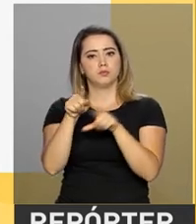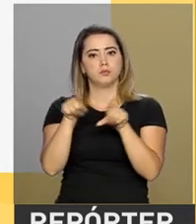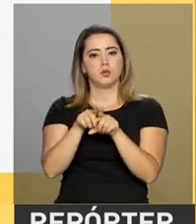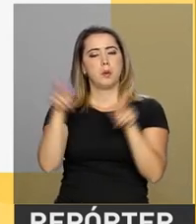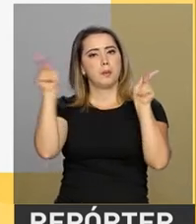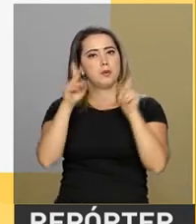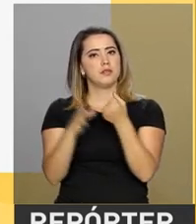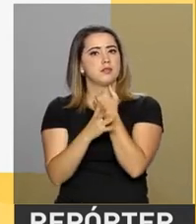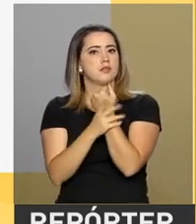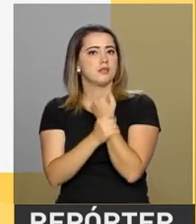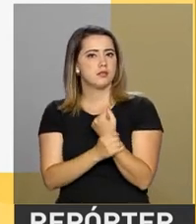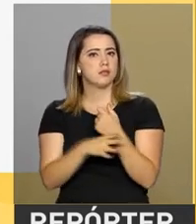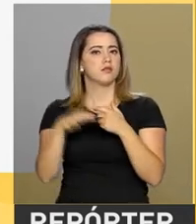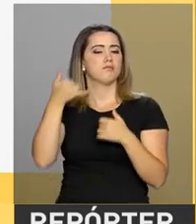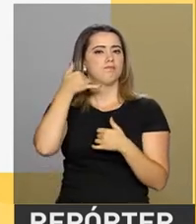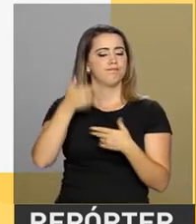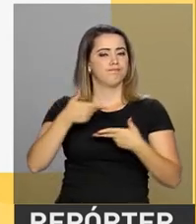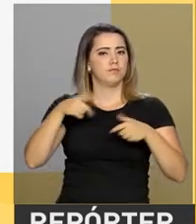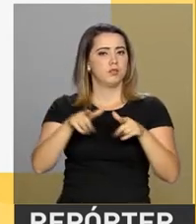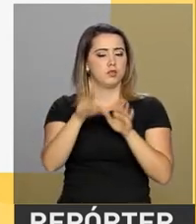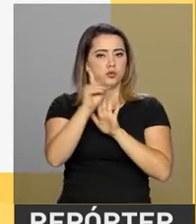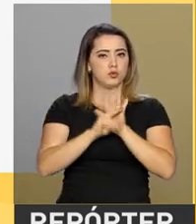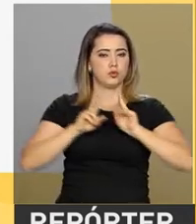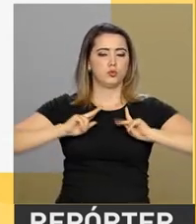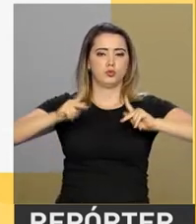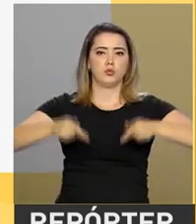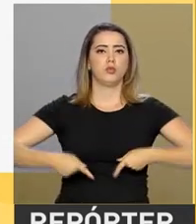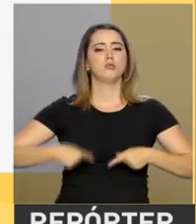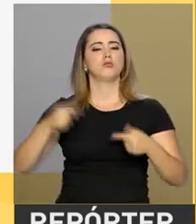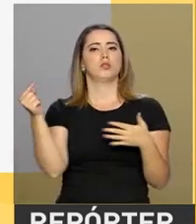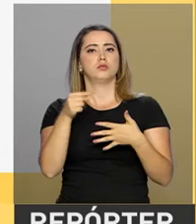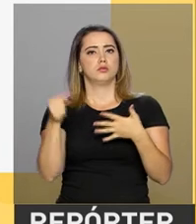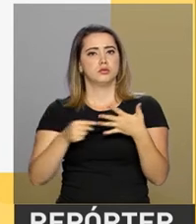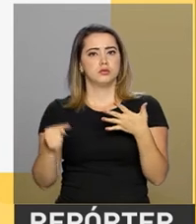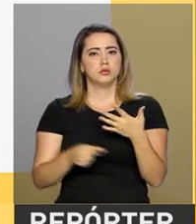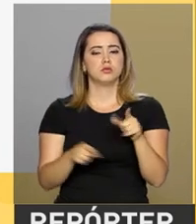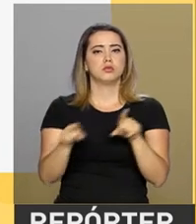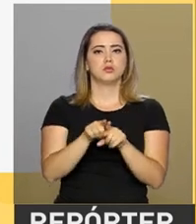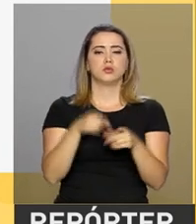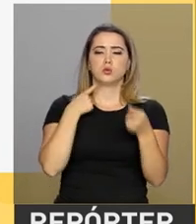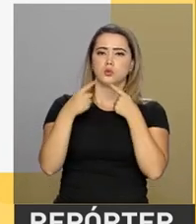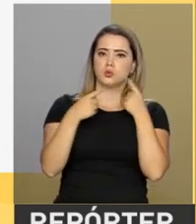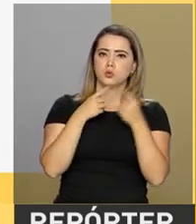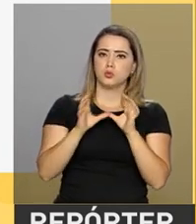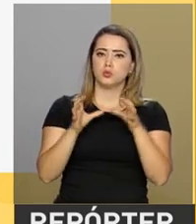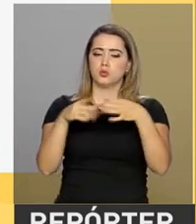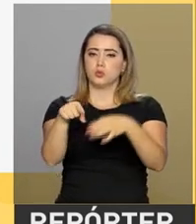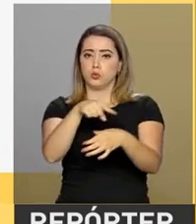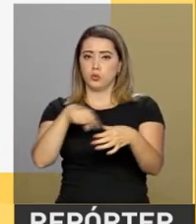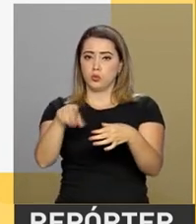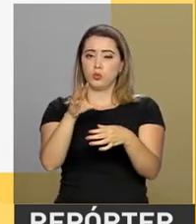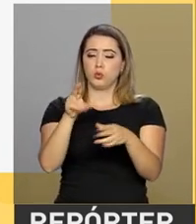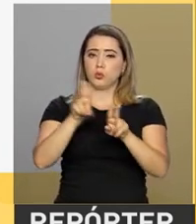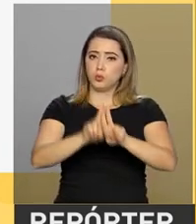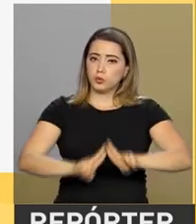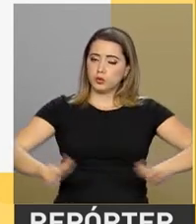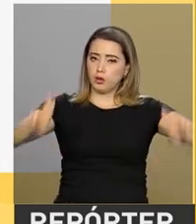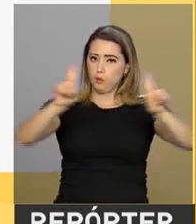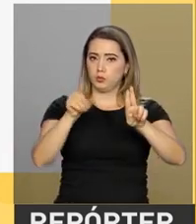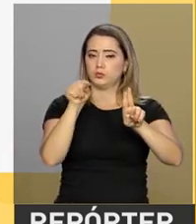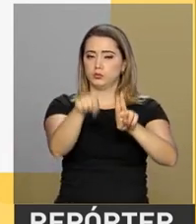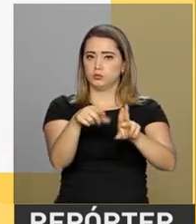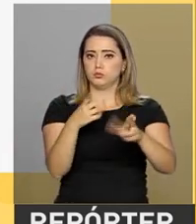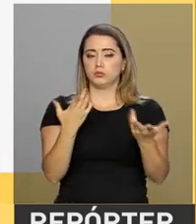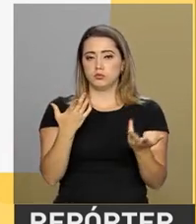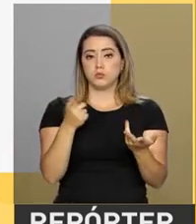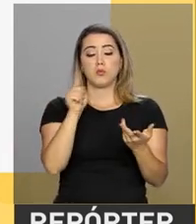meio-ambiente desarmamento e direitos humanos são alguns dos assuntos discutidos na assembléia geral da onu a organização das nações